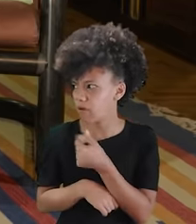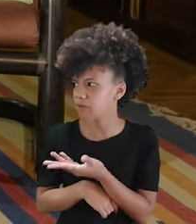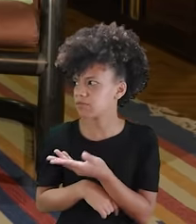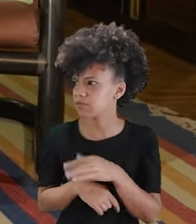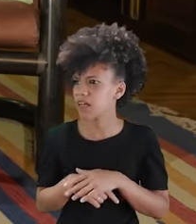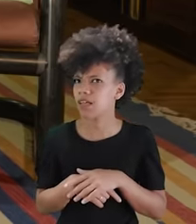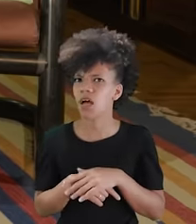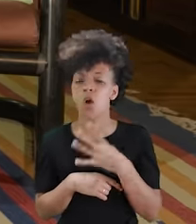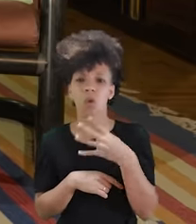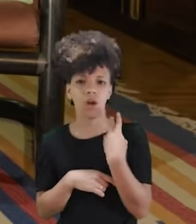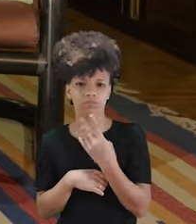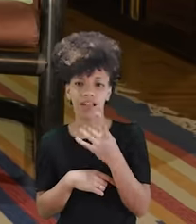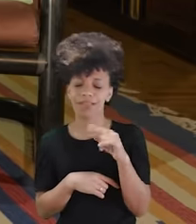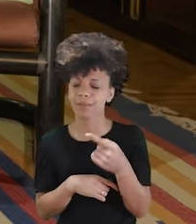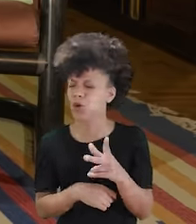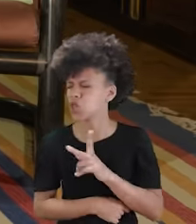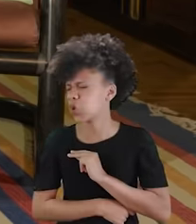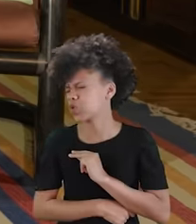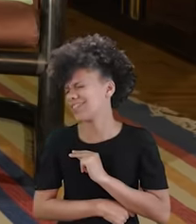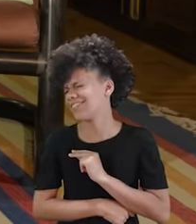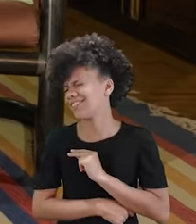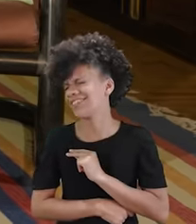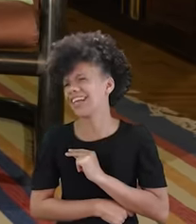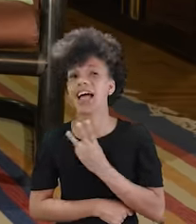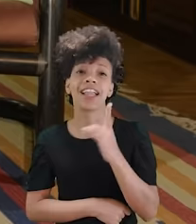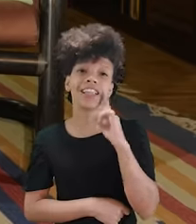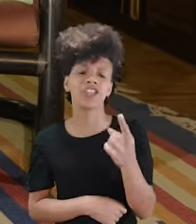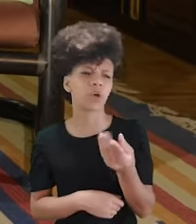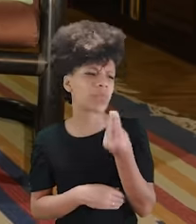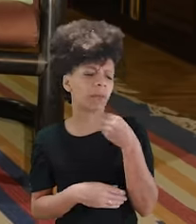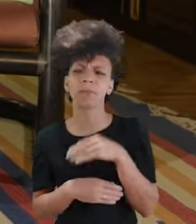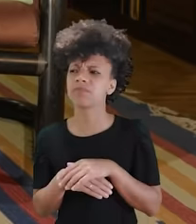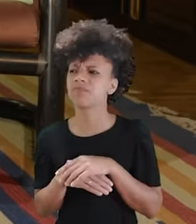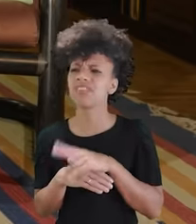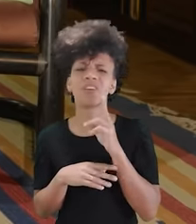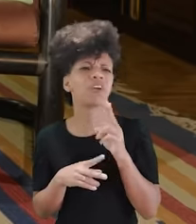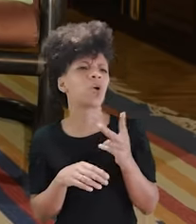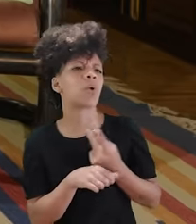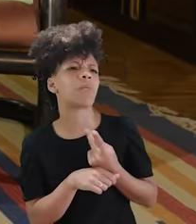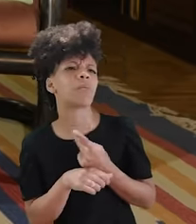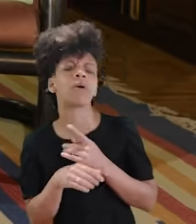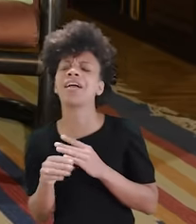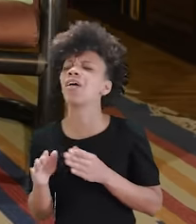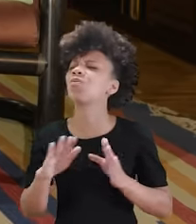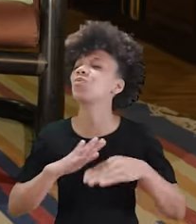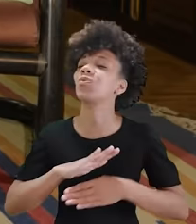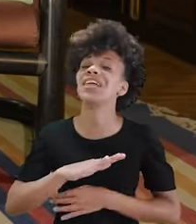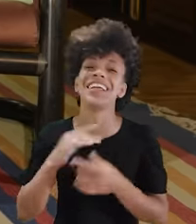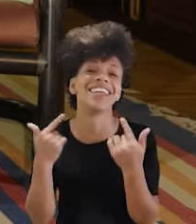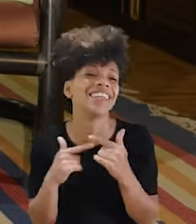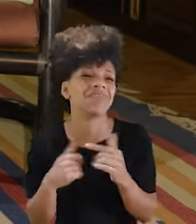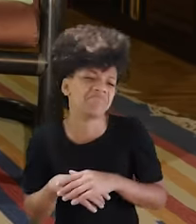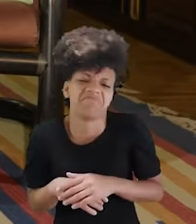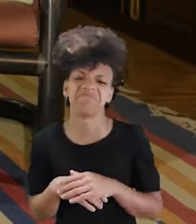comi Fiquei vendo você lá Procurando Nemo tentando rir das paradas não achava graça de nada ele tocou o telefone eu não sei que ser na época